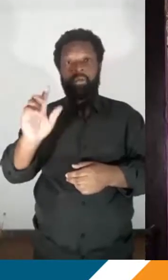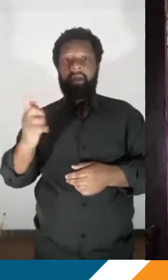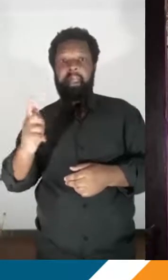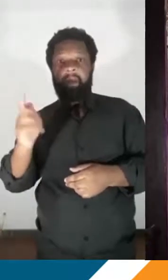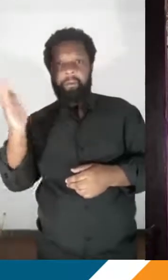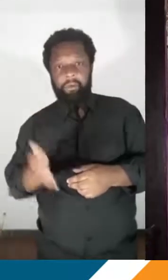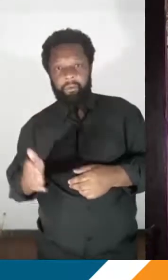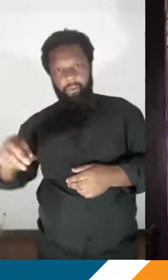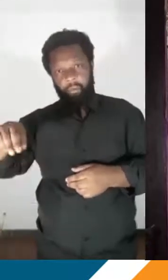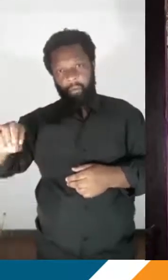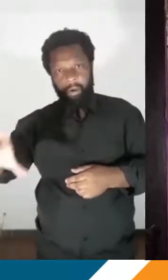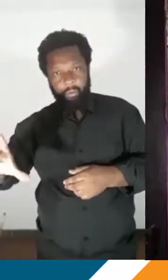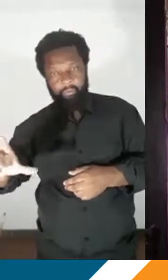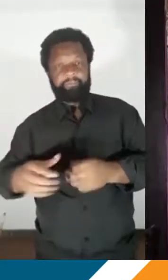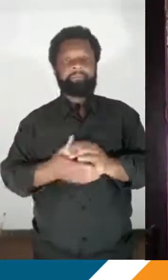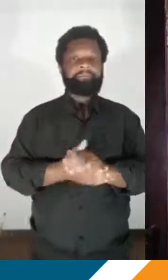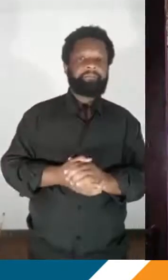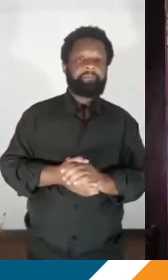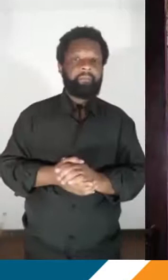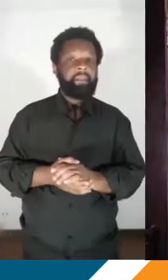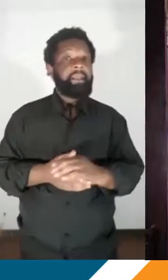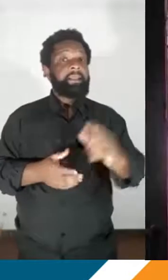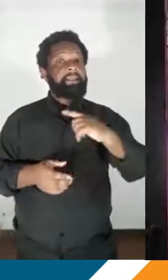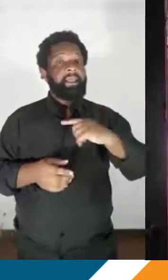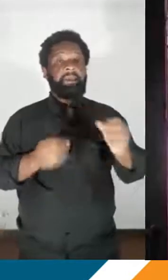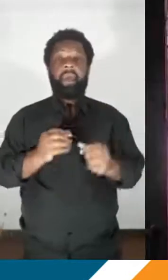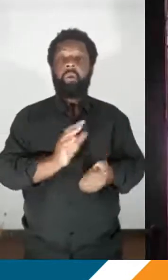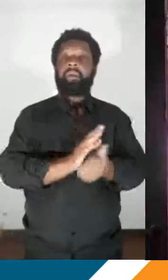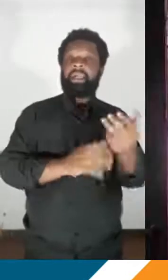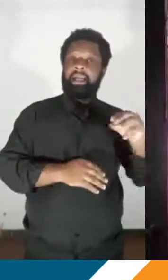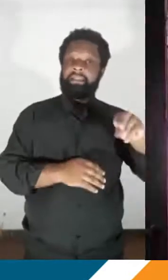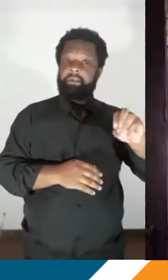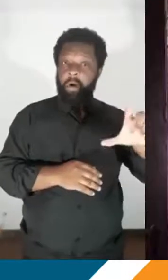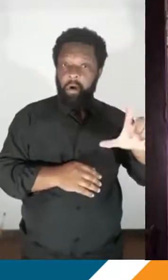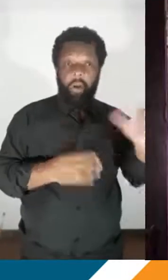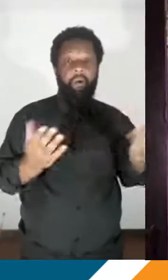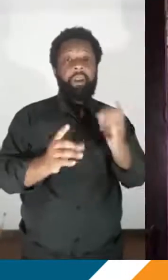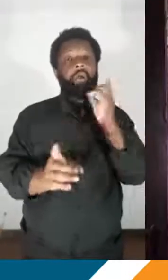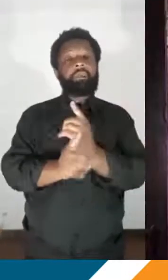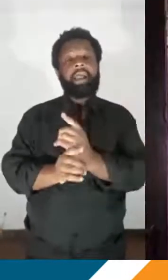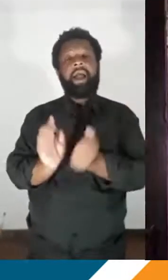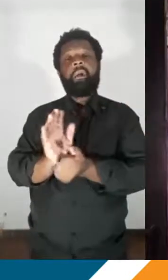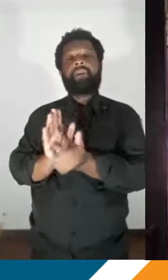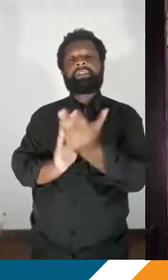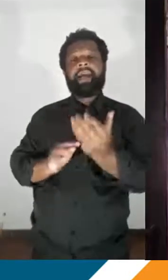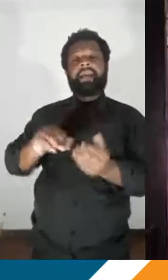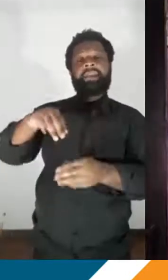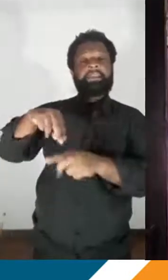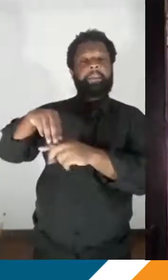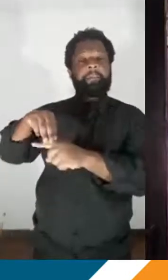36,5 gramas por mol, tá? Nós temos a quantidade de mols, vamos achar a quantidade de